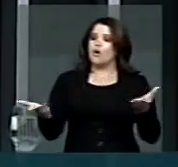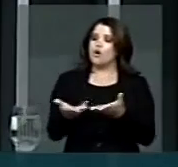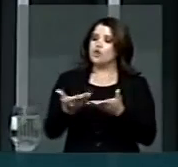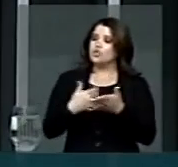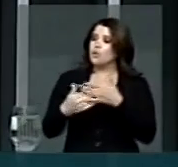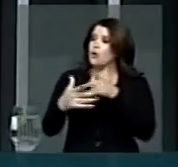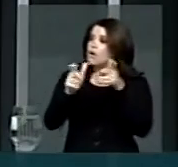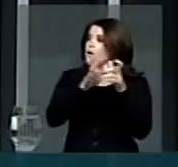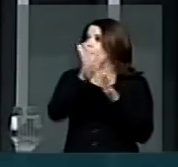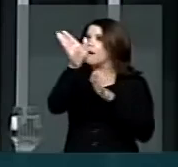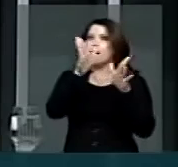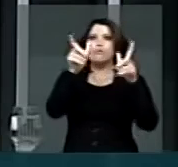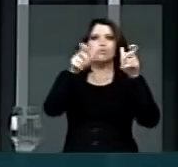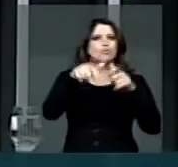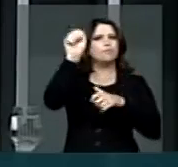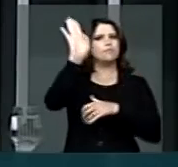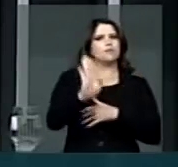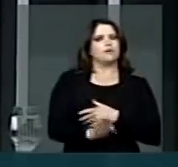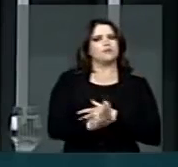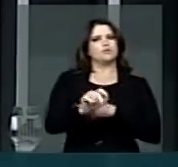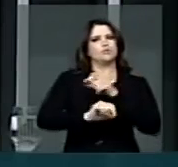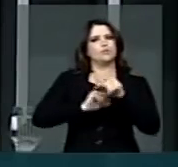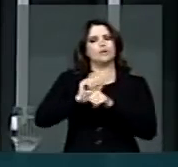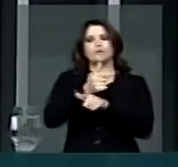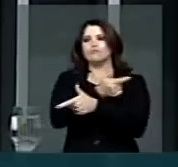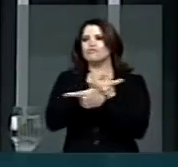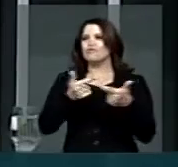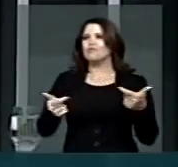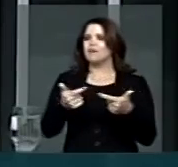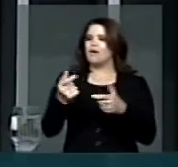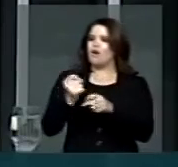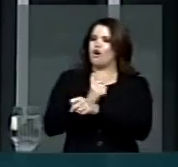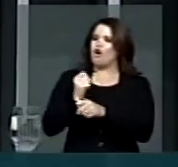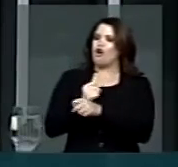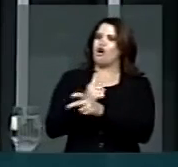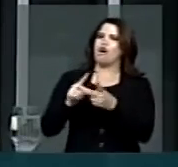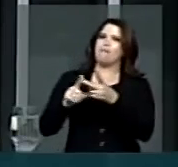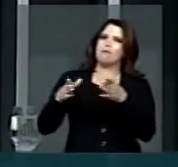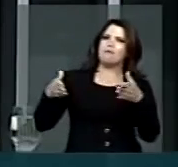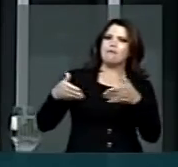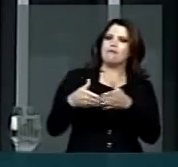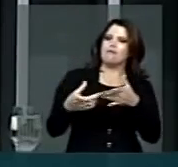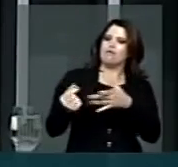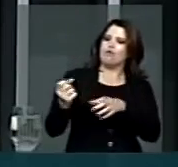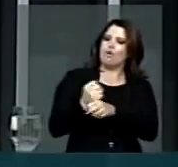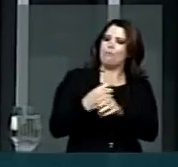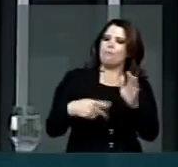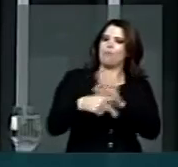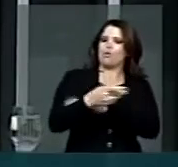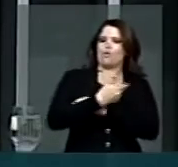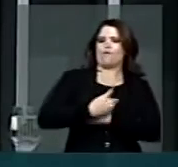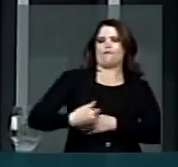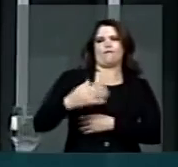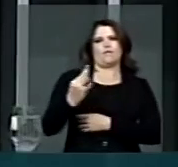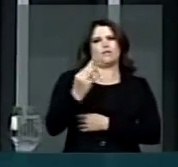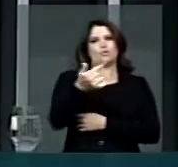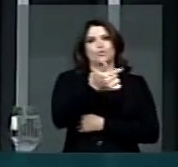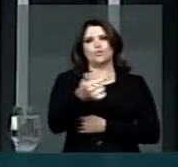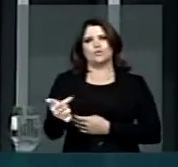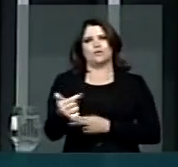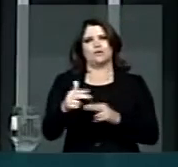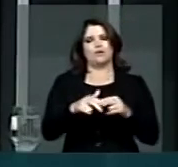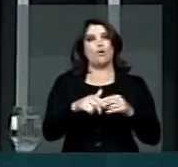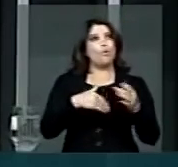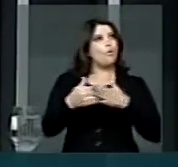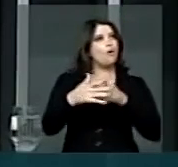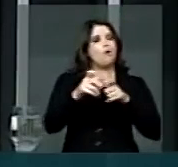do território nacional que não possua uma obra de intervenção do governo federal. Do